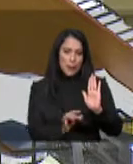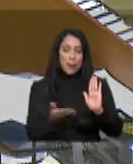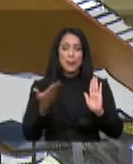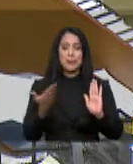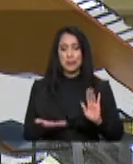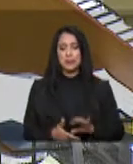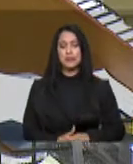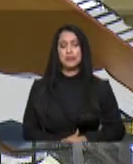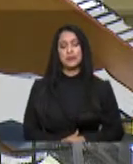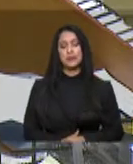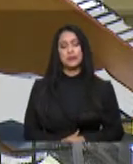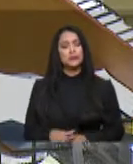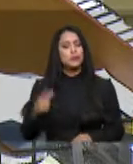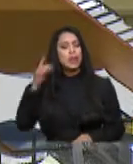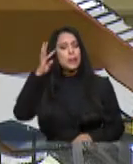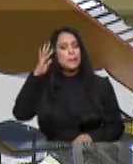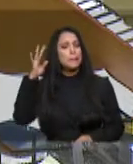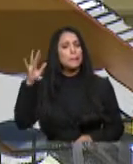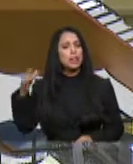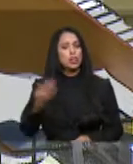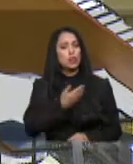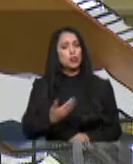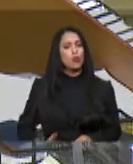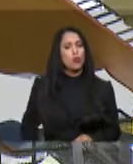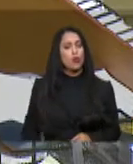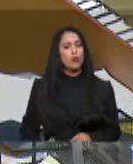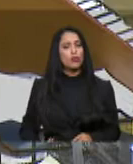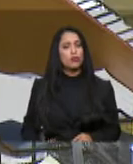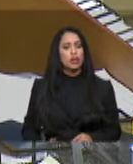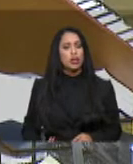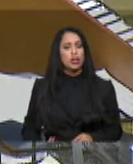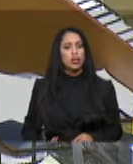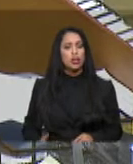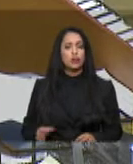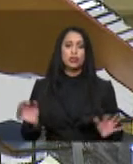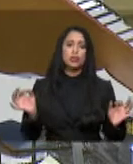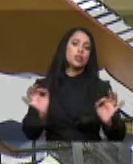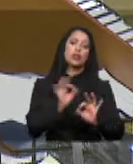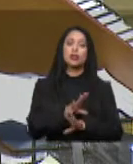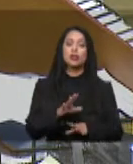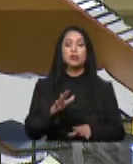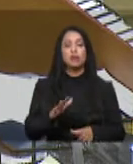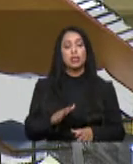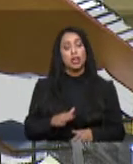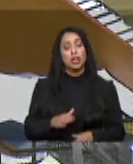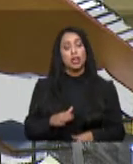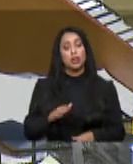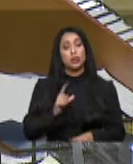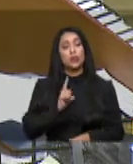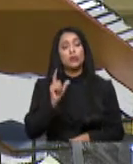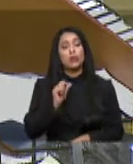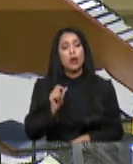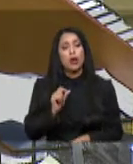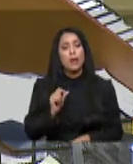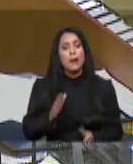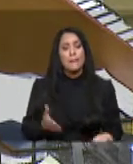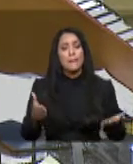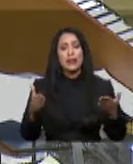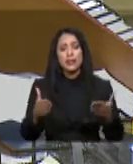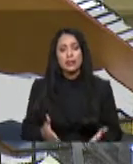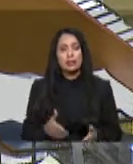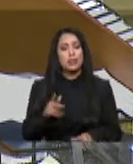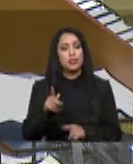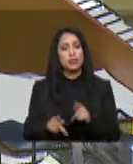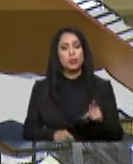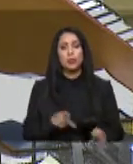especulações. Imaginem que um governo eleito, em fim de mandato, institua uma ampla participação